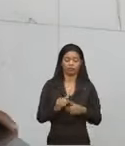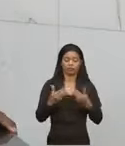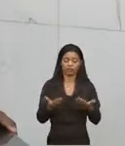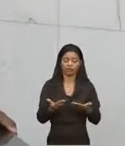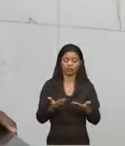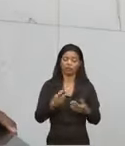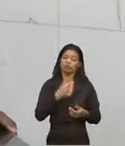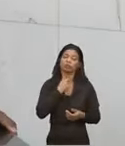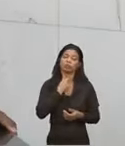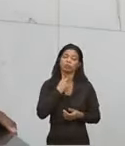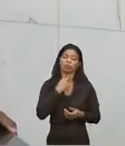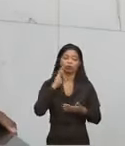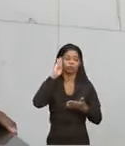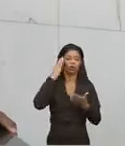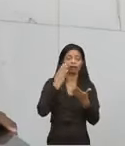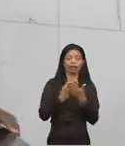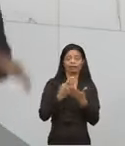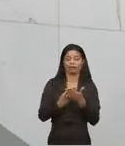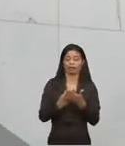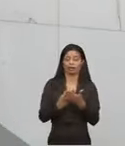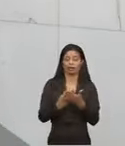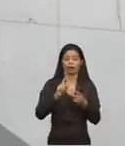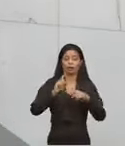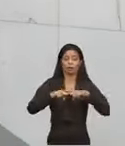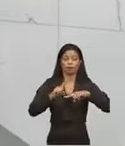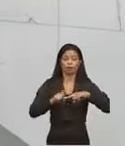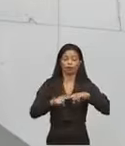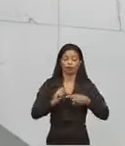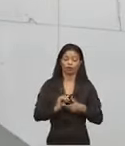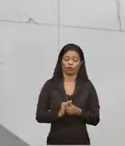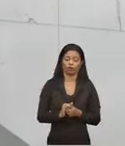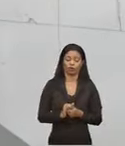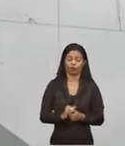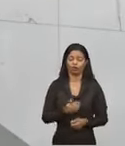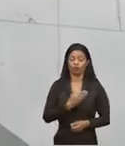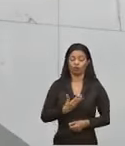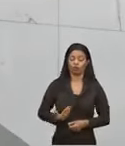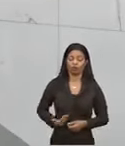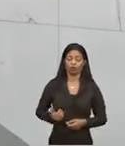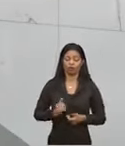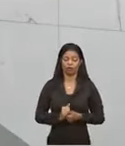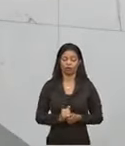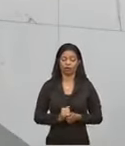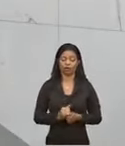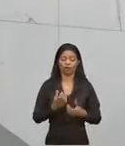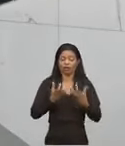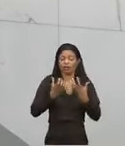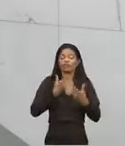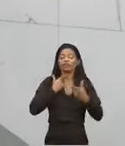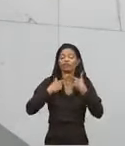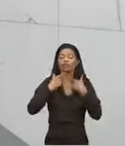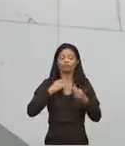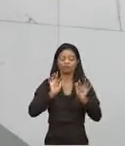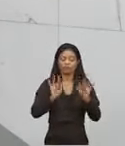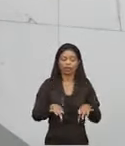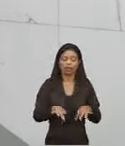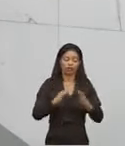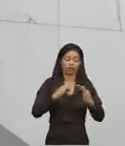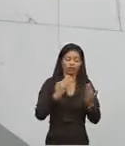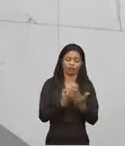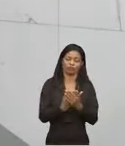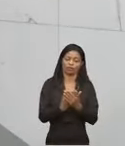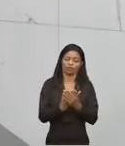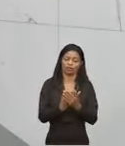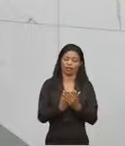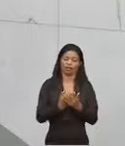acreditar nisso. O governador está ali fazendo lá e com vontade de finalizar ele, o colégio lá